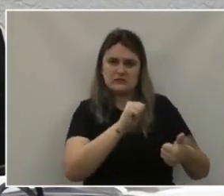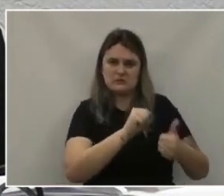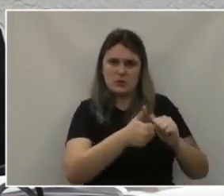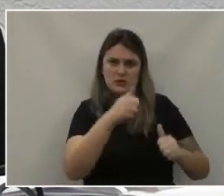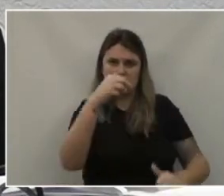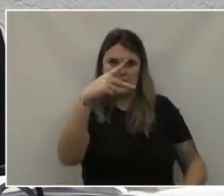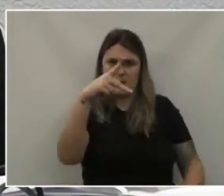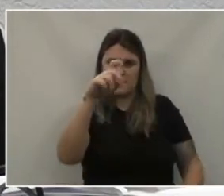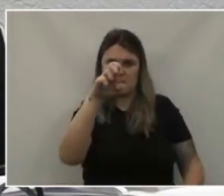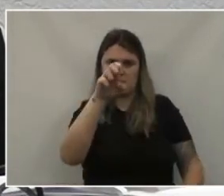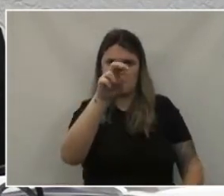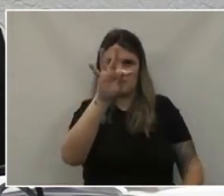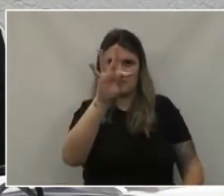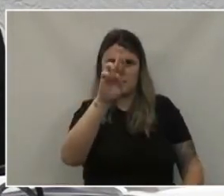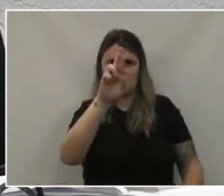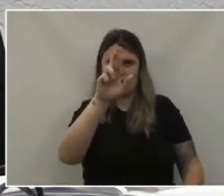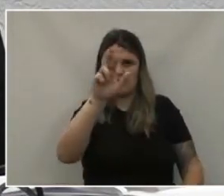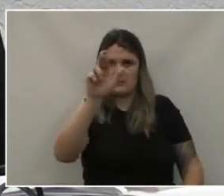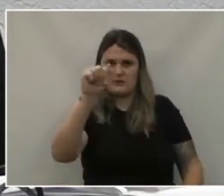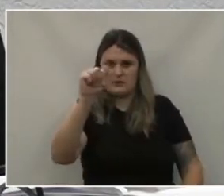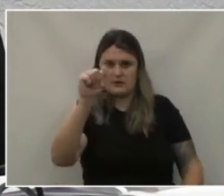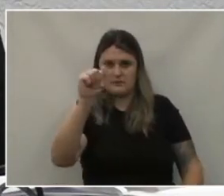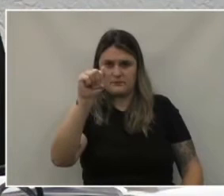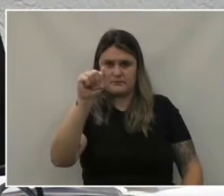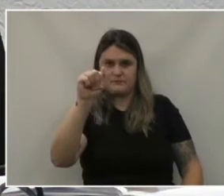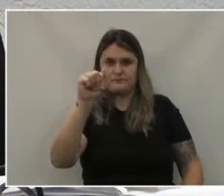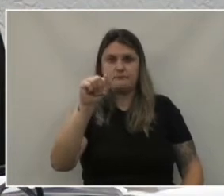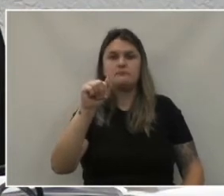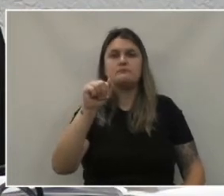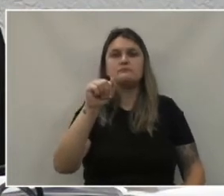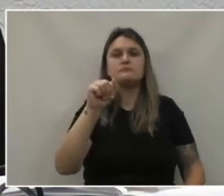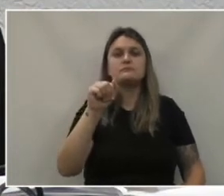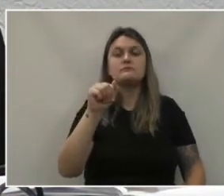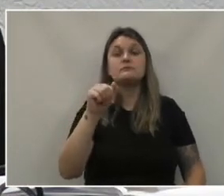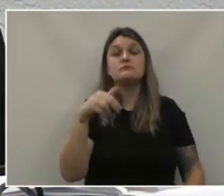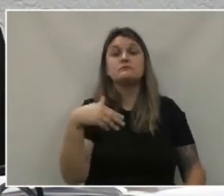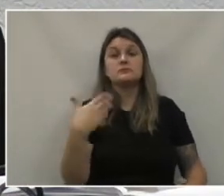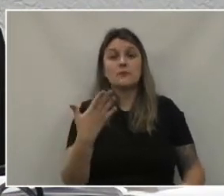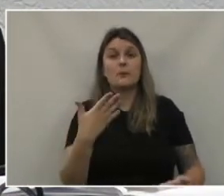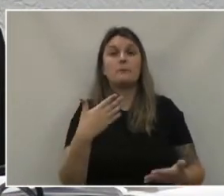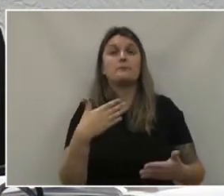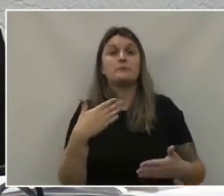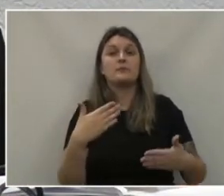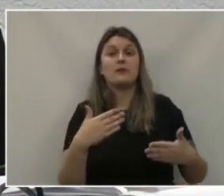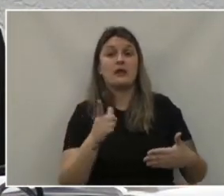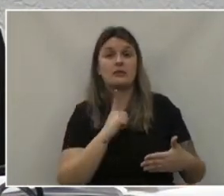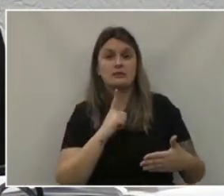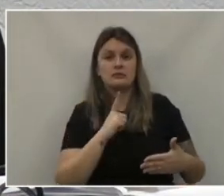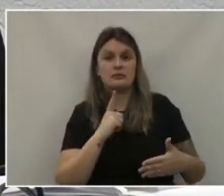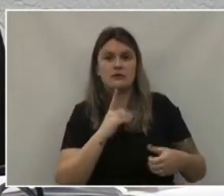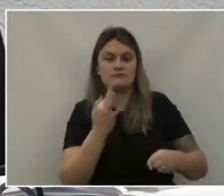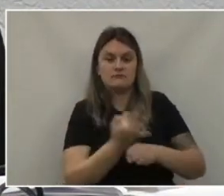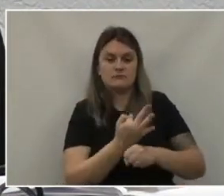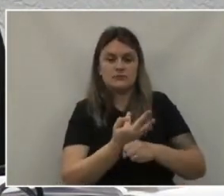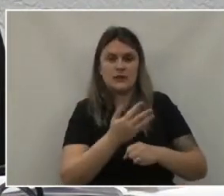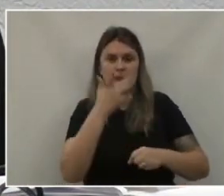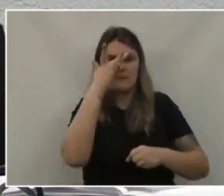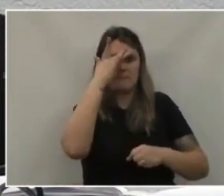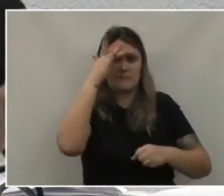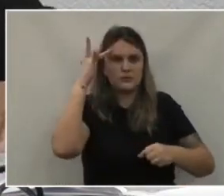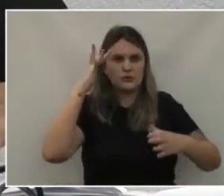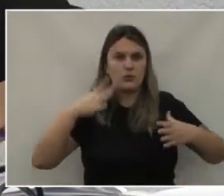se faz necessário aparelho que se assemelha a uma bicicleta. No entanto, dispõe de suporte para o tronco e